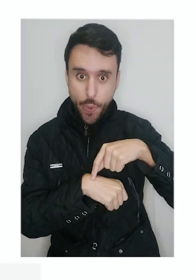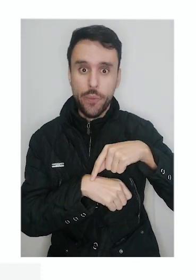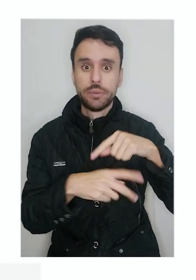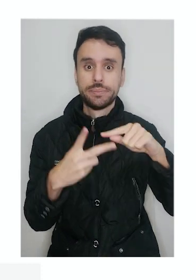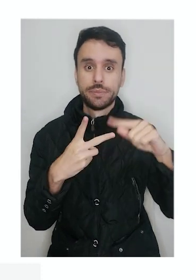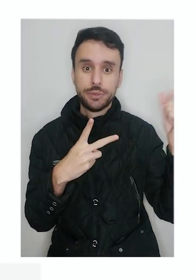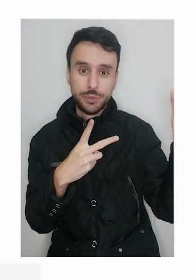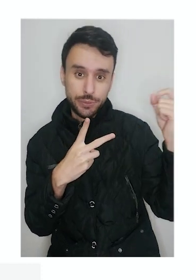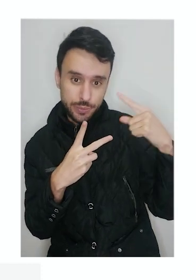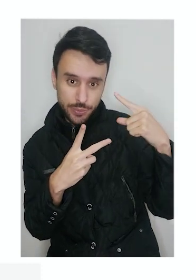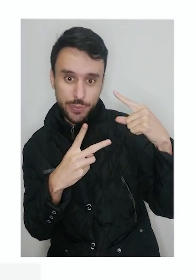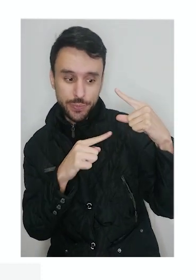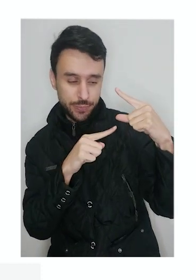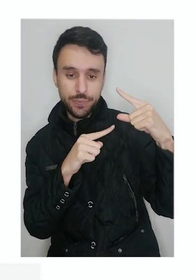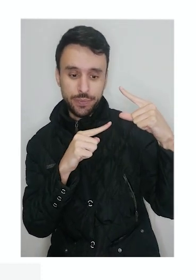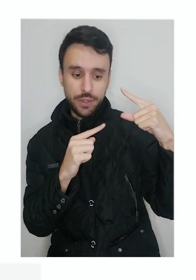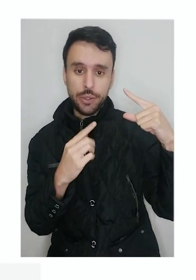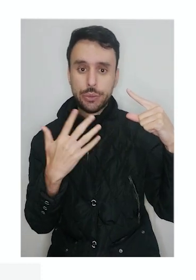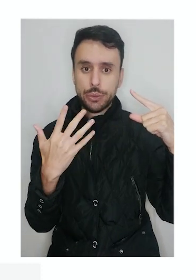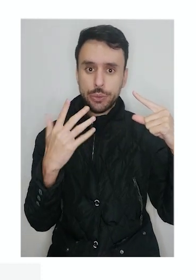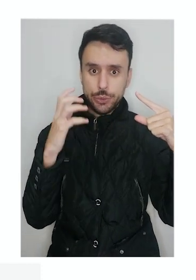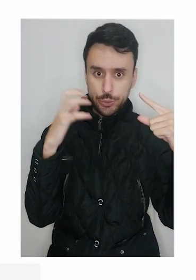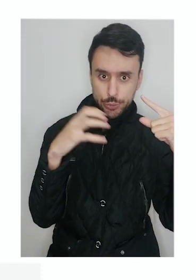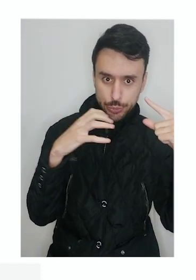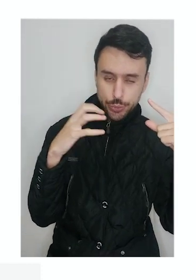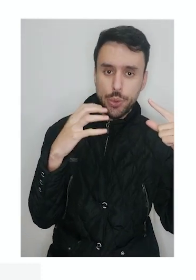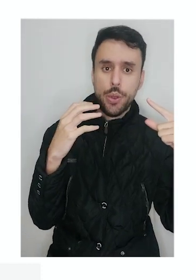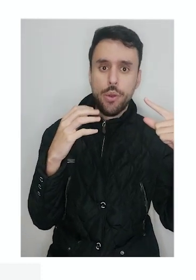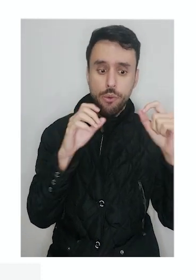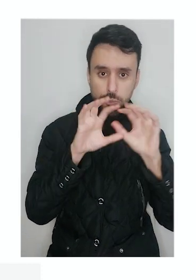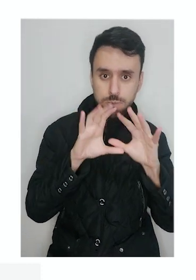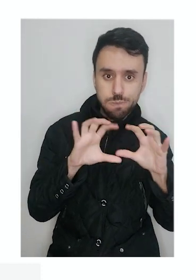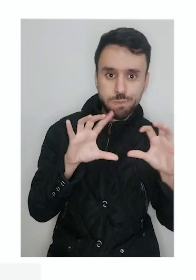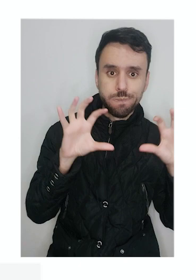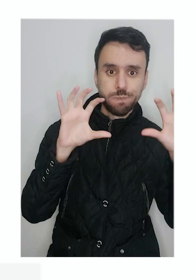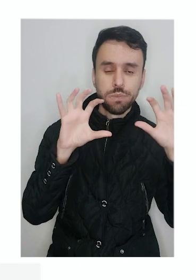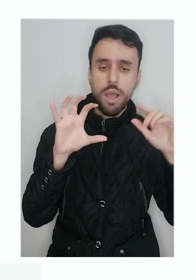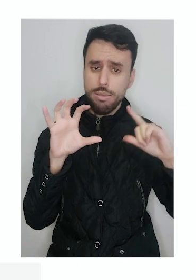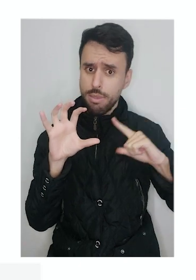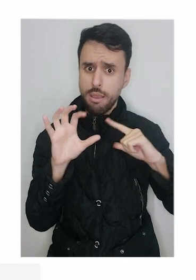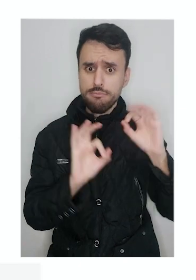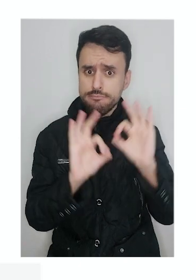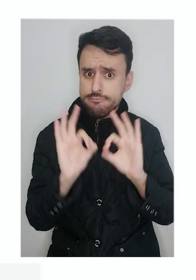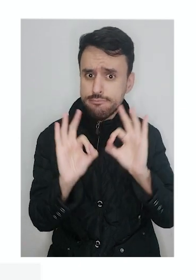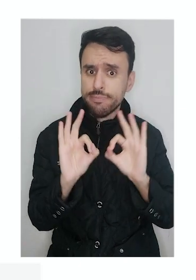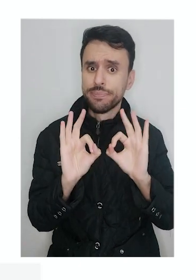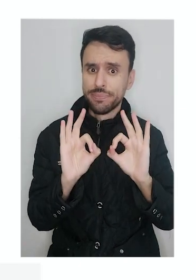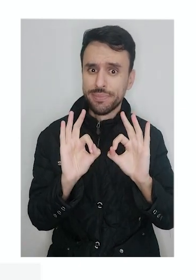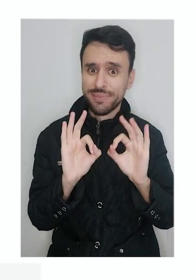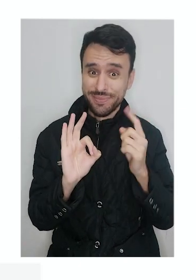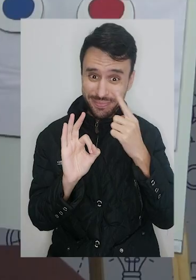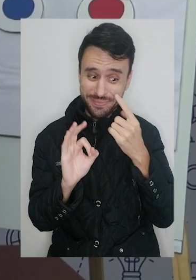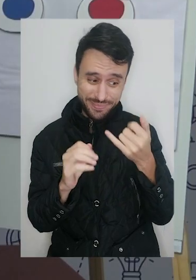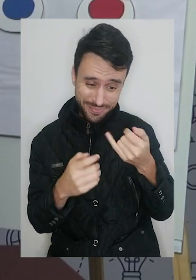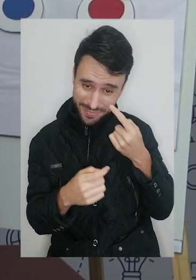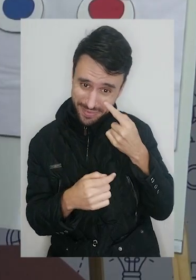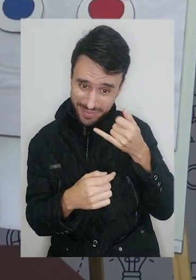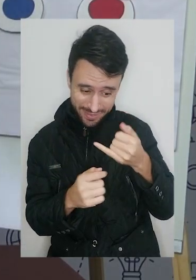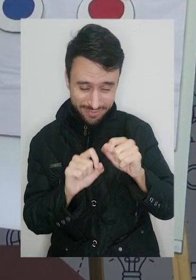um sol, ou uma chuva, uma nuvenzinha de frio. Ali a gente também. E abre desta